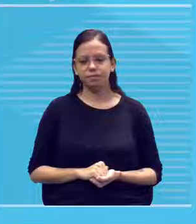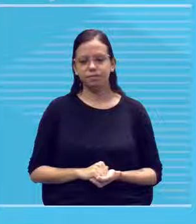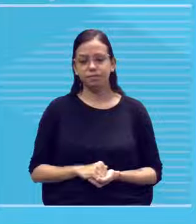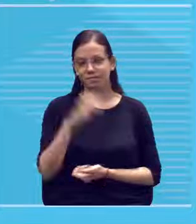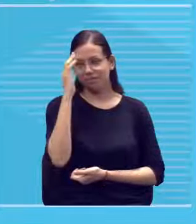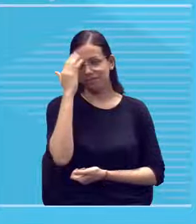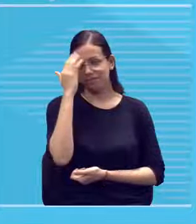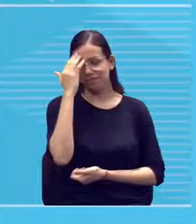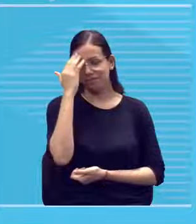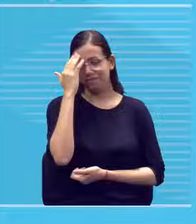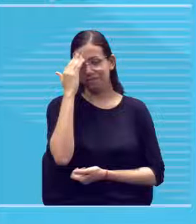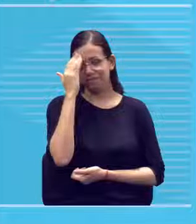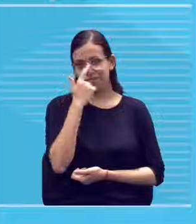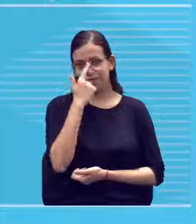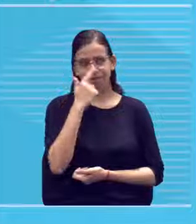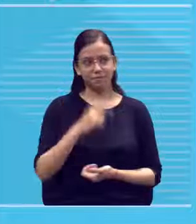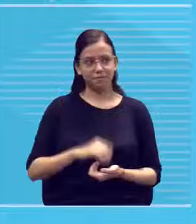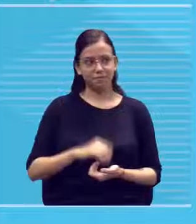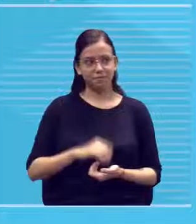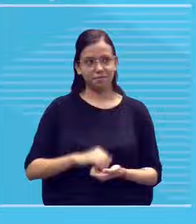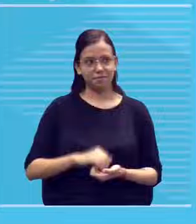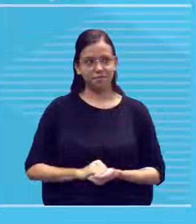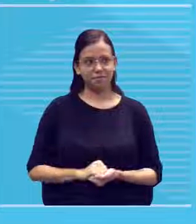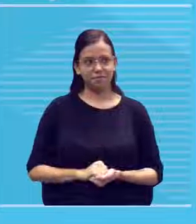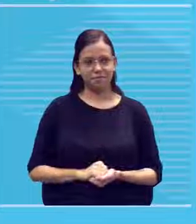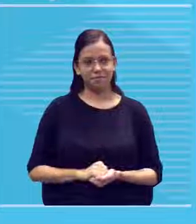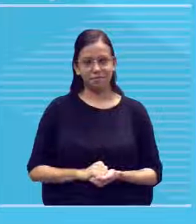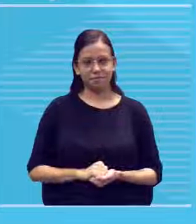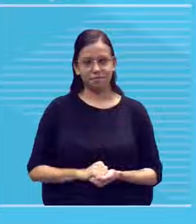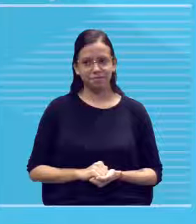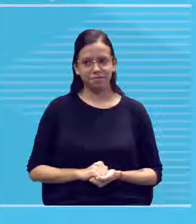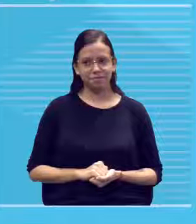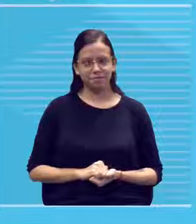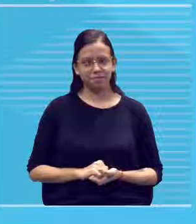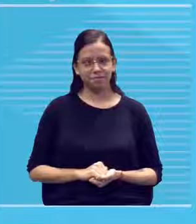Ah entendeu aí se gesta aí